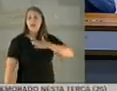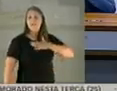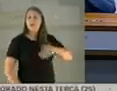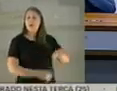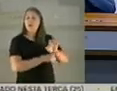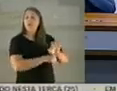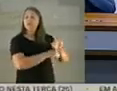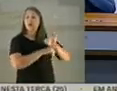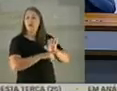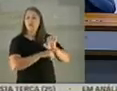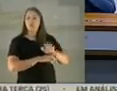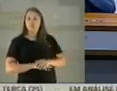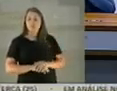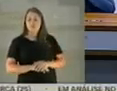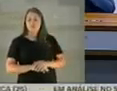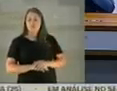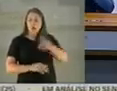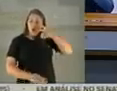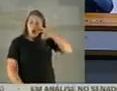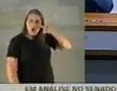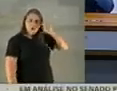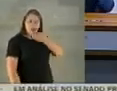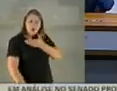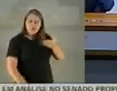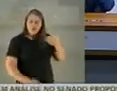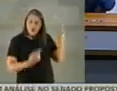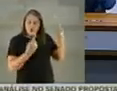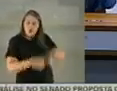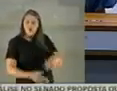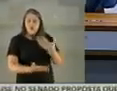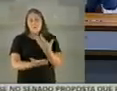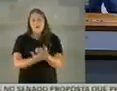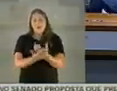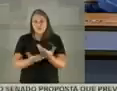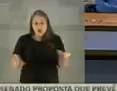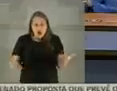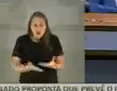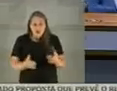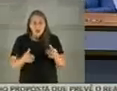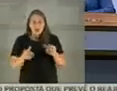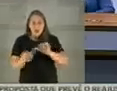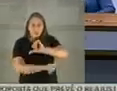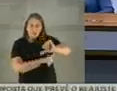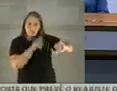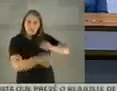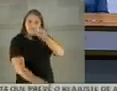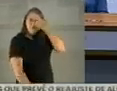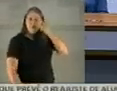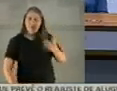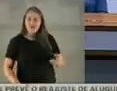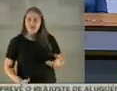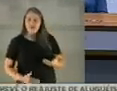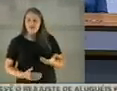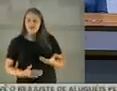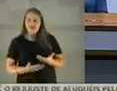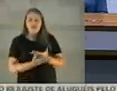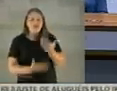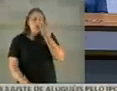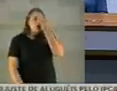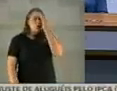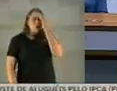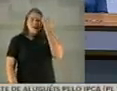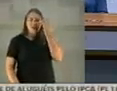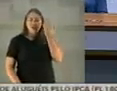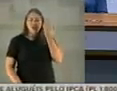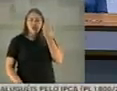meu estado. Ok. Até ontem Vossa Excelência estava contra o aplicativo. Agora mudou de ideia. Você não entende ironia